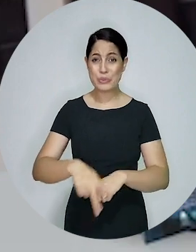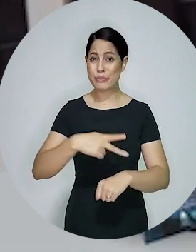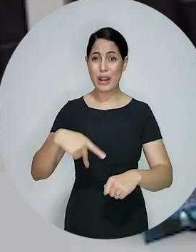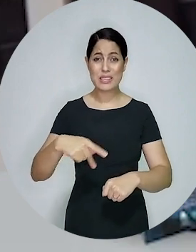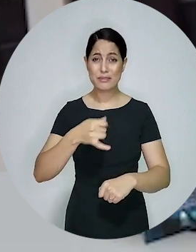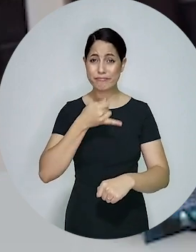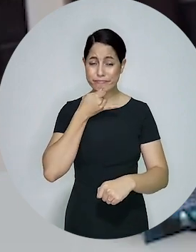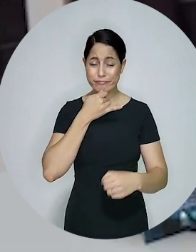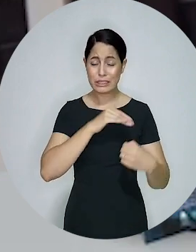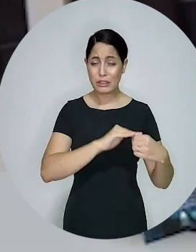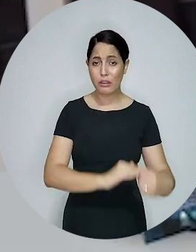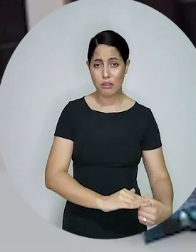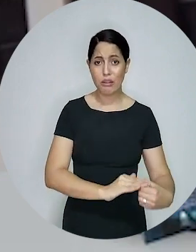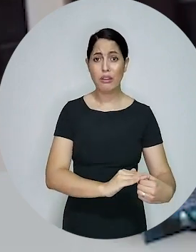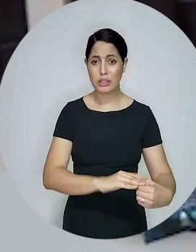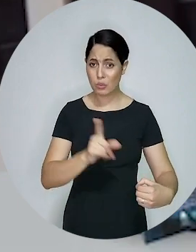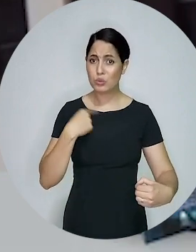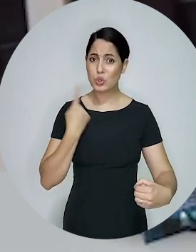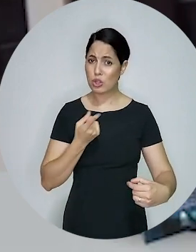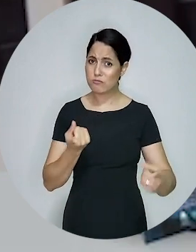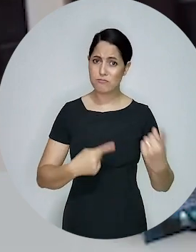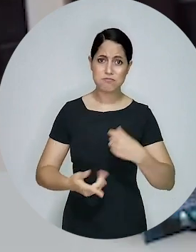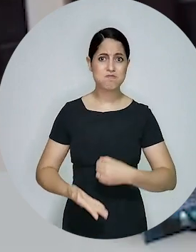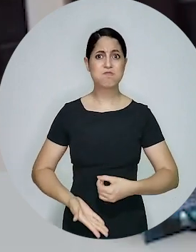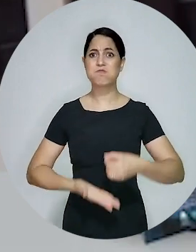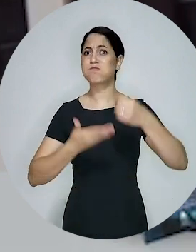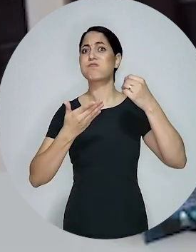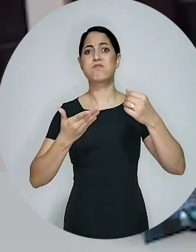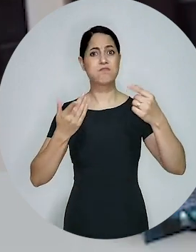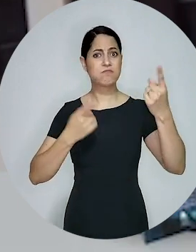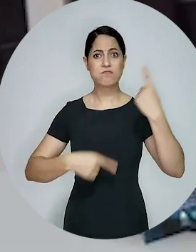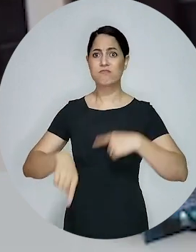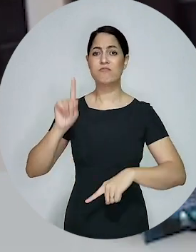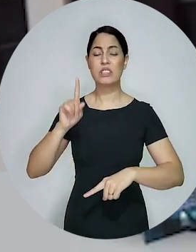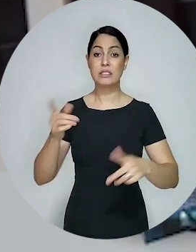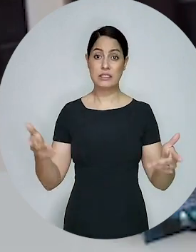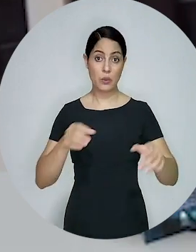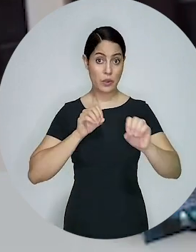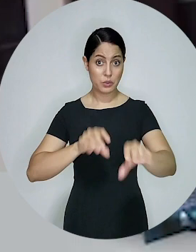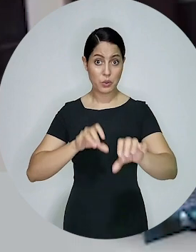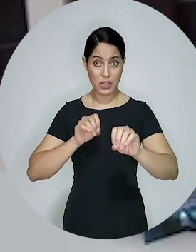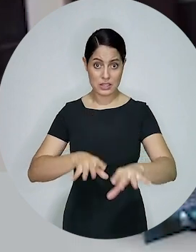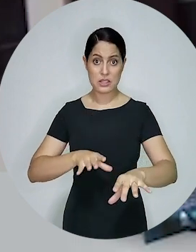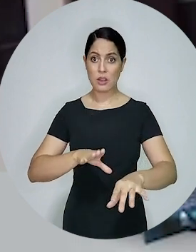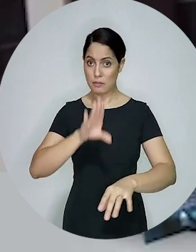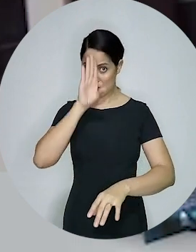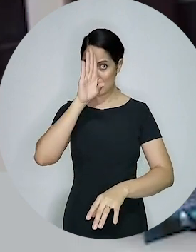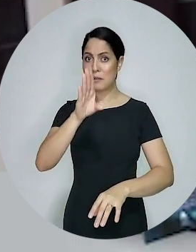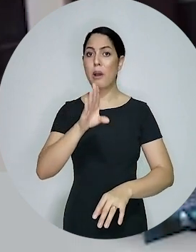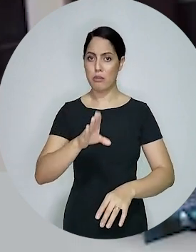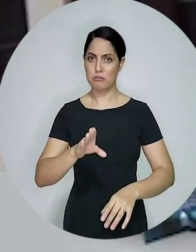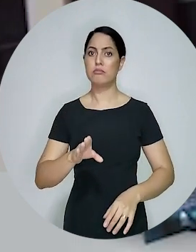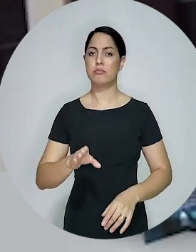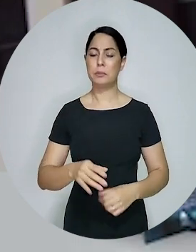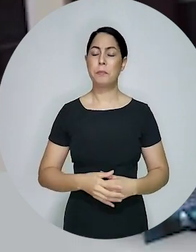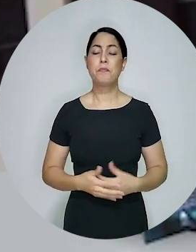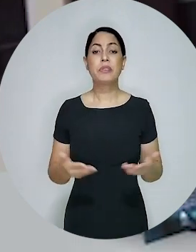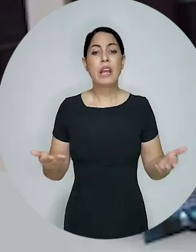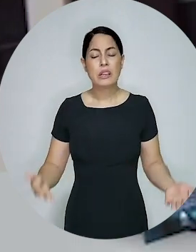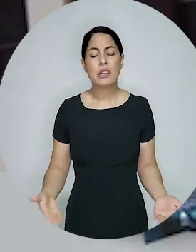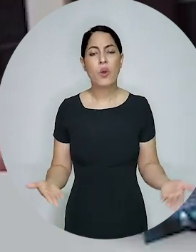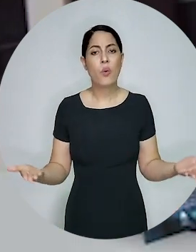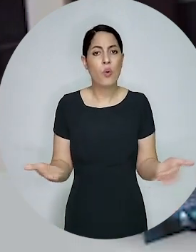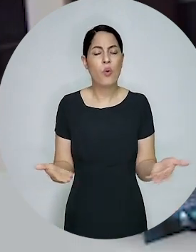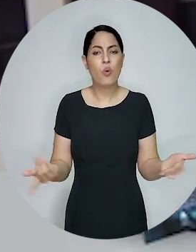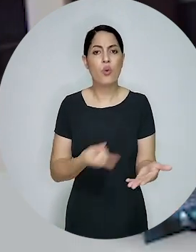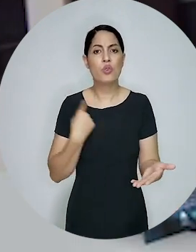muito triste, né, muito injusto que ele está, uma questão social muito grave enfim, a educação se coloca como a grande